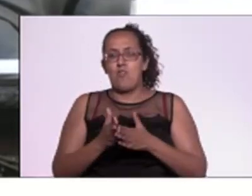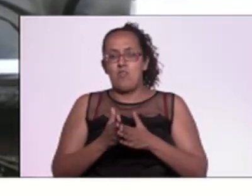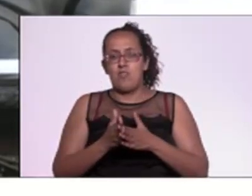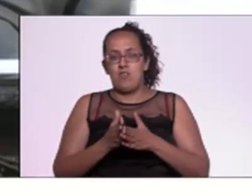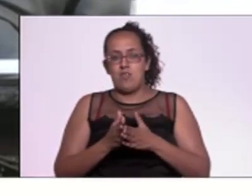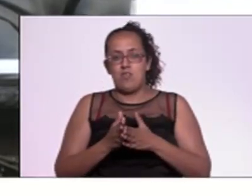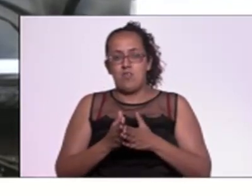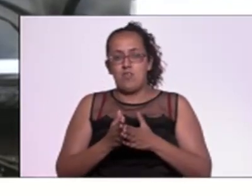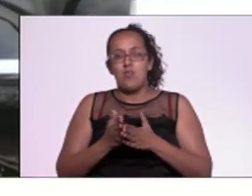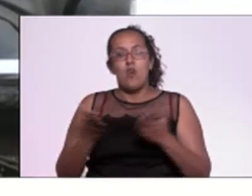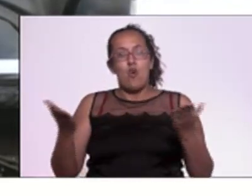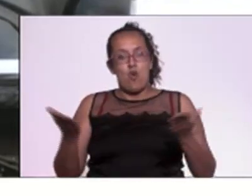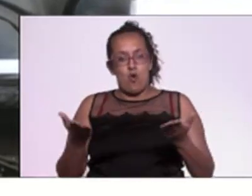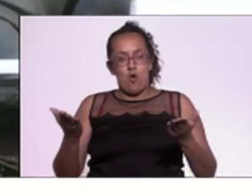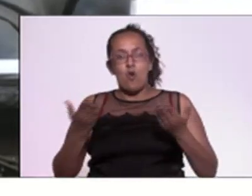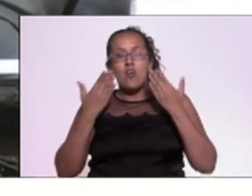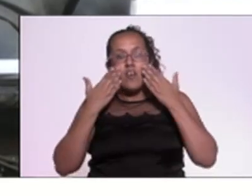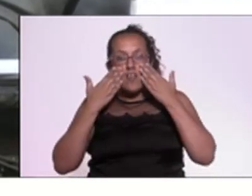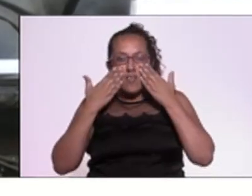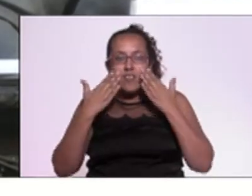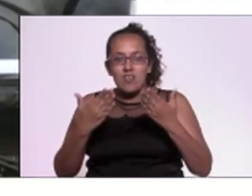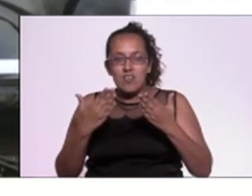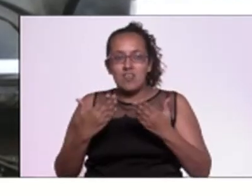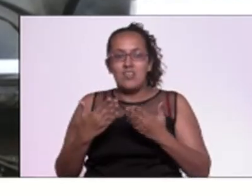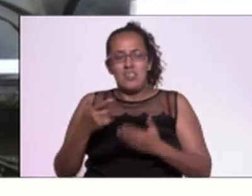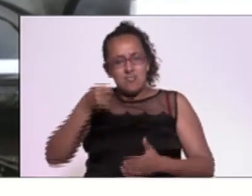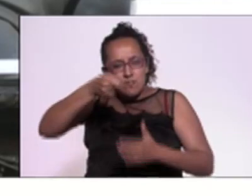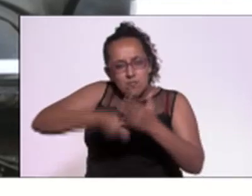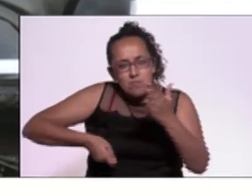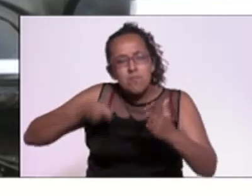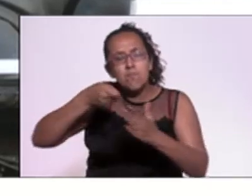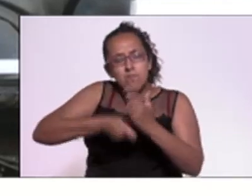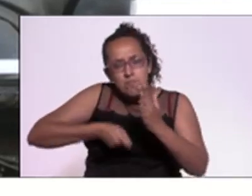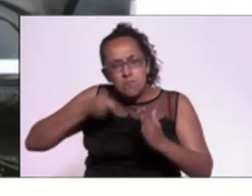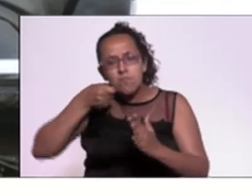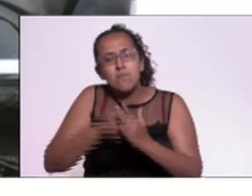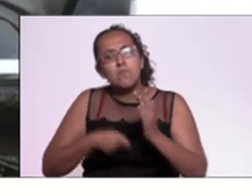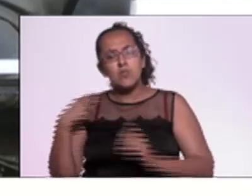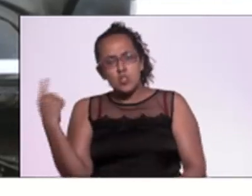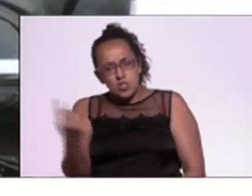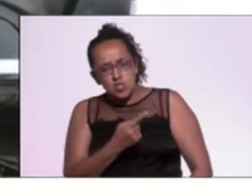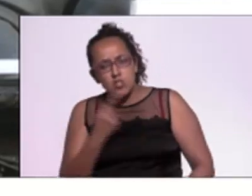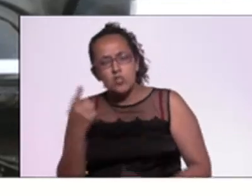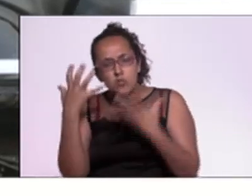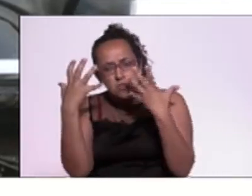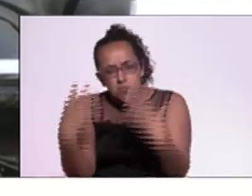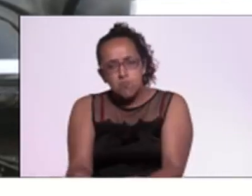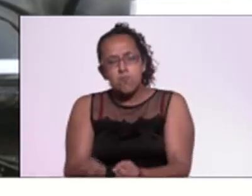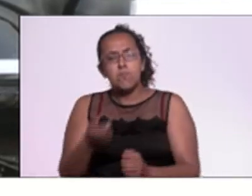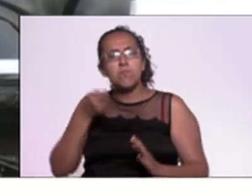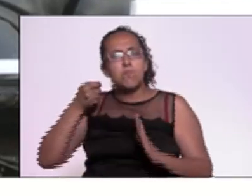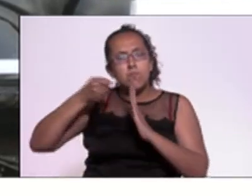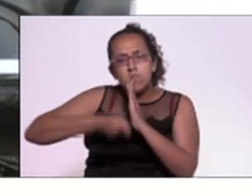uns 70 anos, que venham muitos anos aí, muitas outras medalhas. Parabéns, meu amigo.